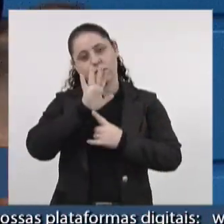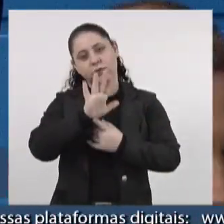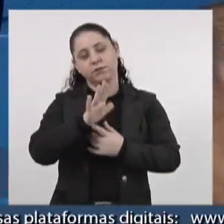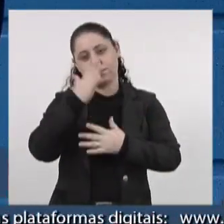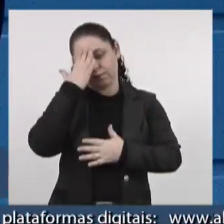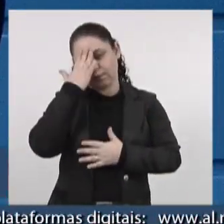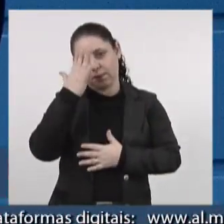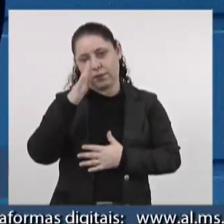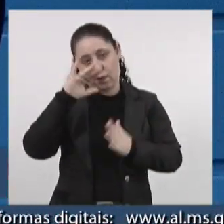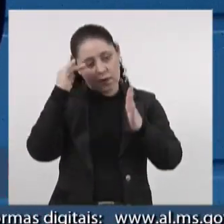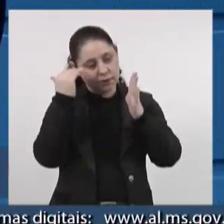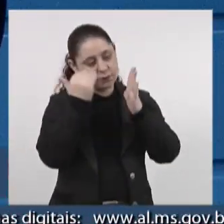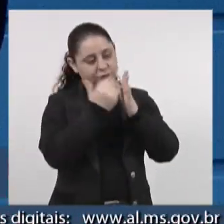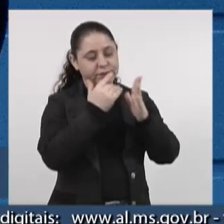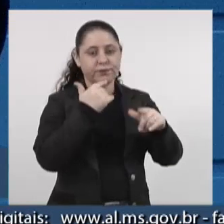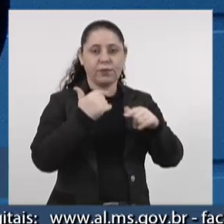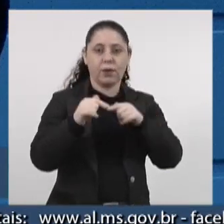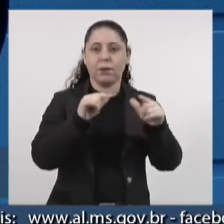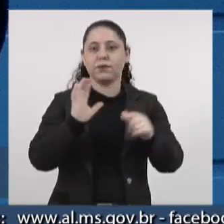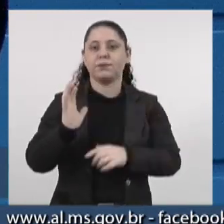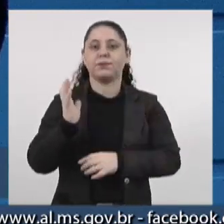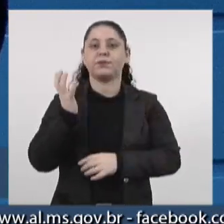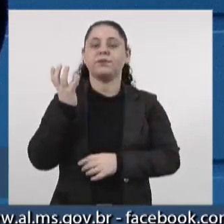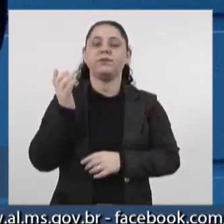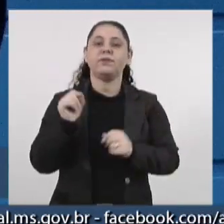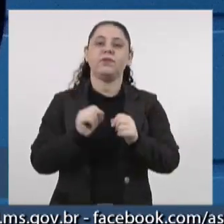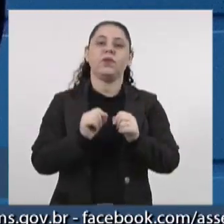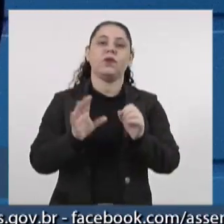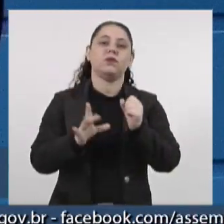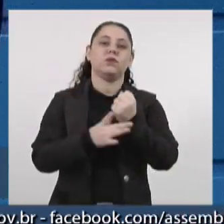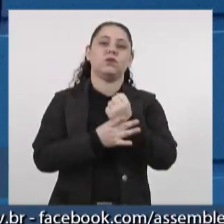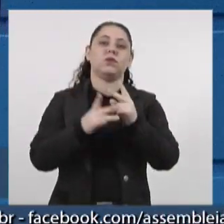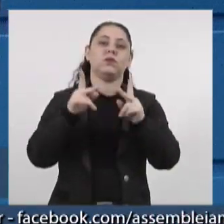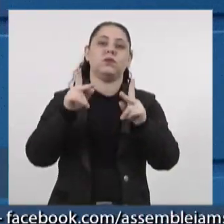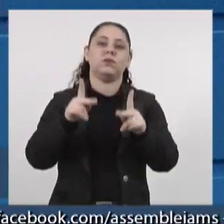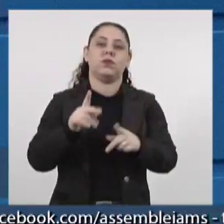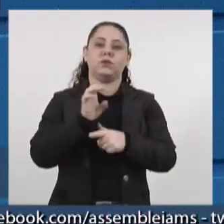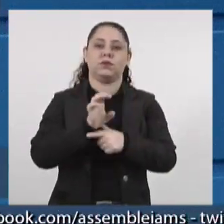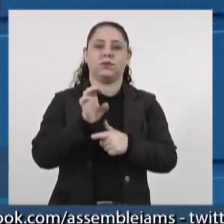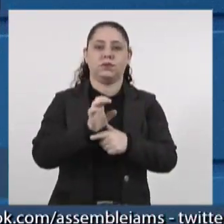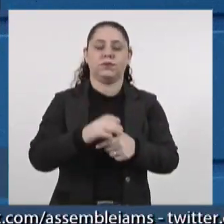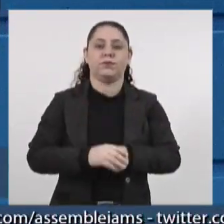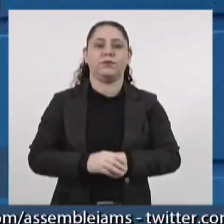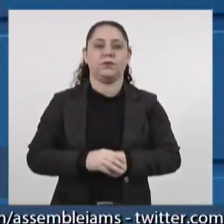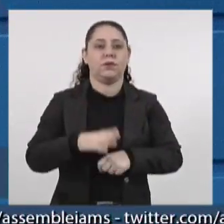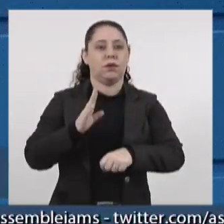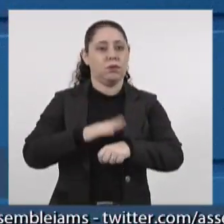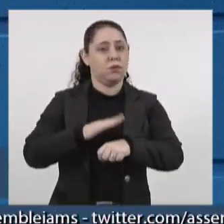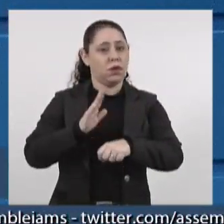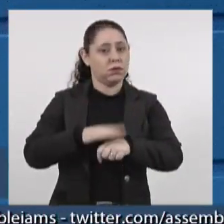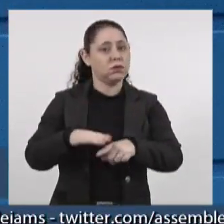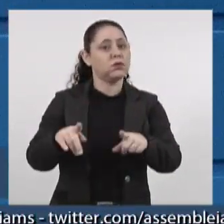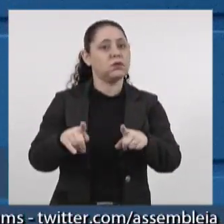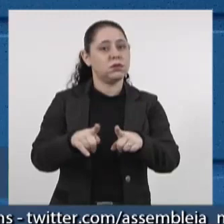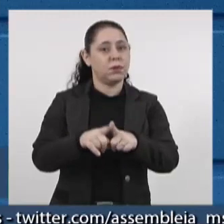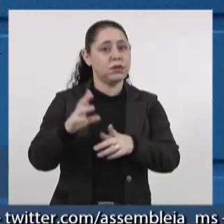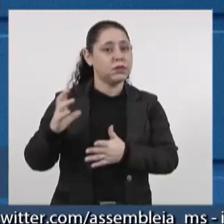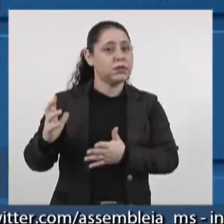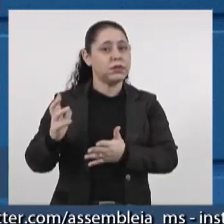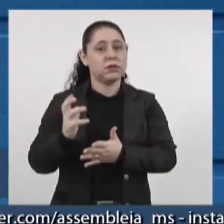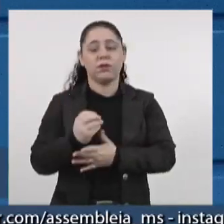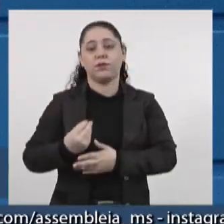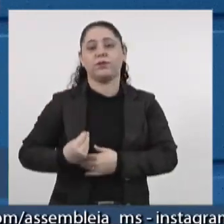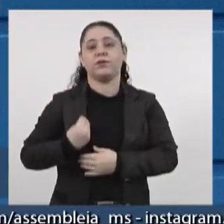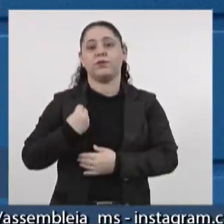gratidão, reconhecendo os trabalhos realizados à frente da segurança pública do Estado. E mais ainda, por ter salvo